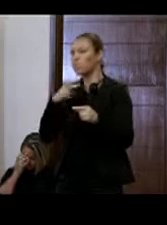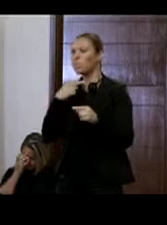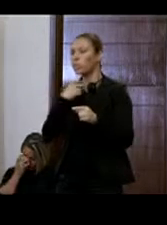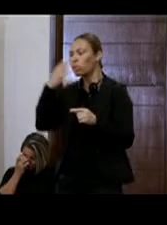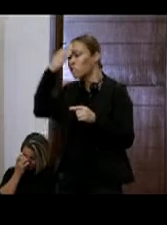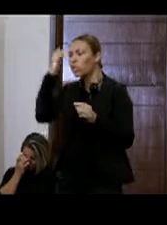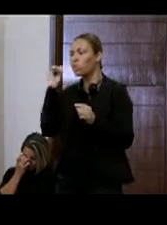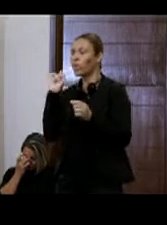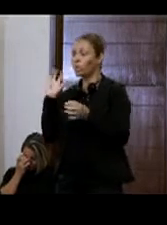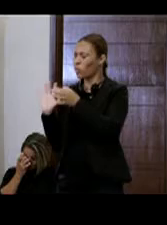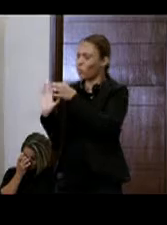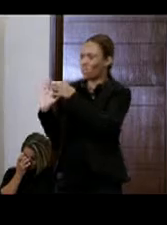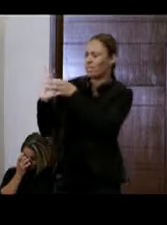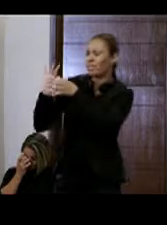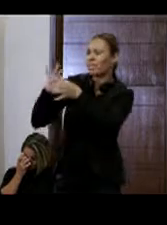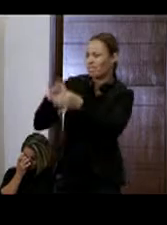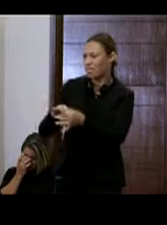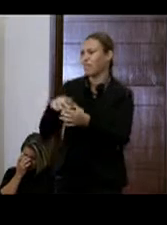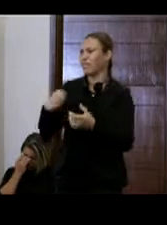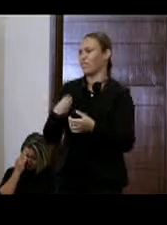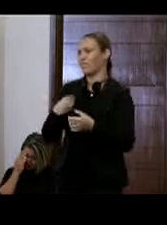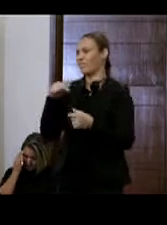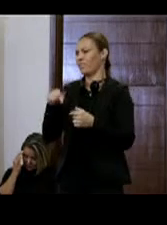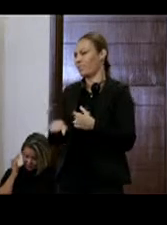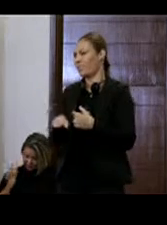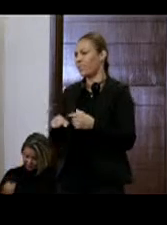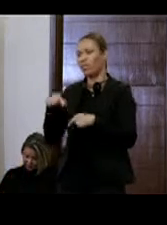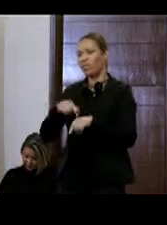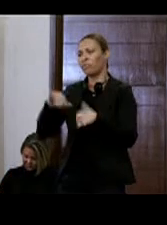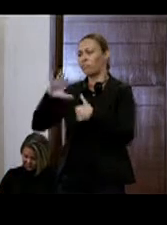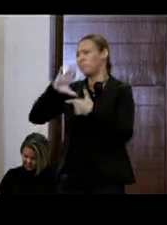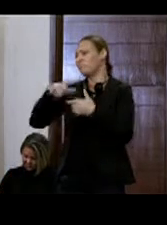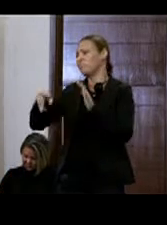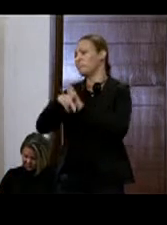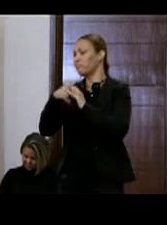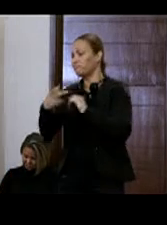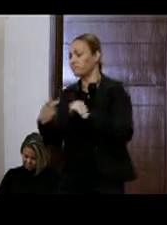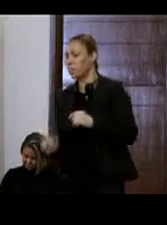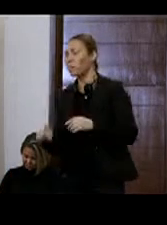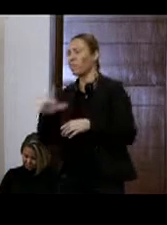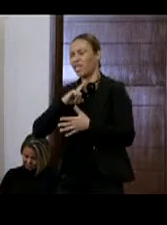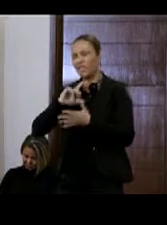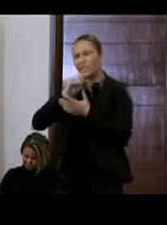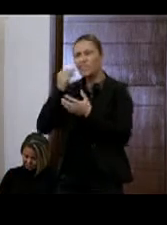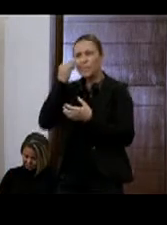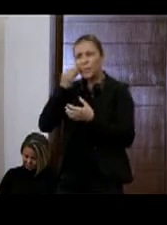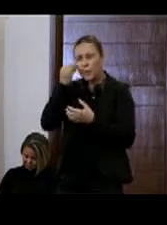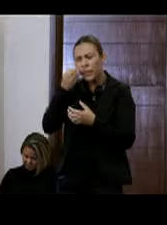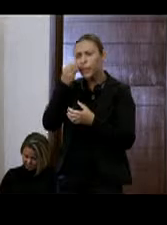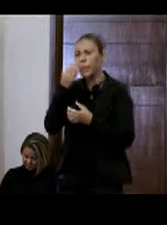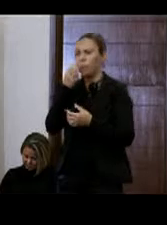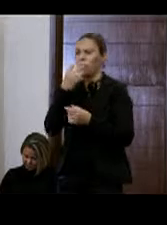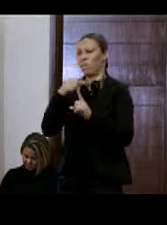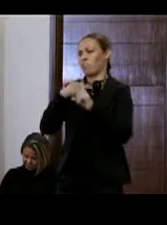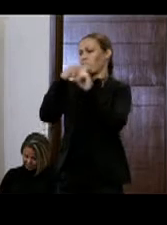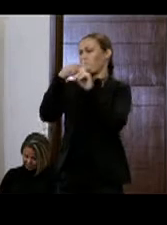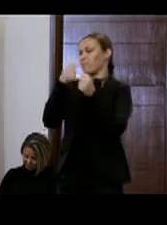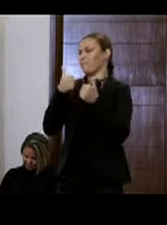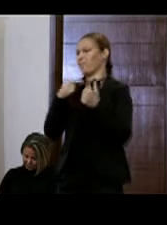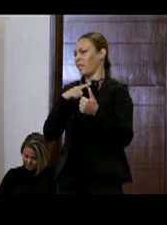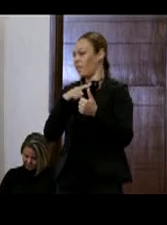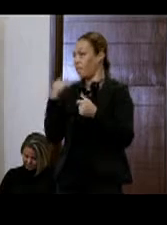esquecer o contexto que nós vivemos, né? Nós vivemos na América Latina e há experiências muito positivas, né? E essa